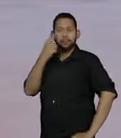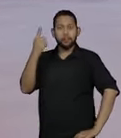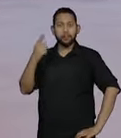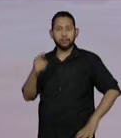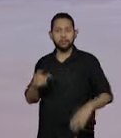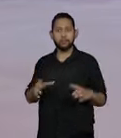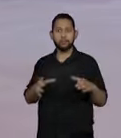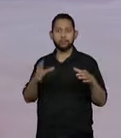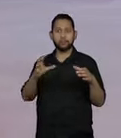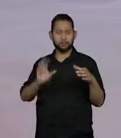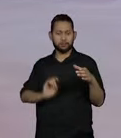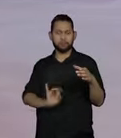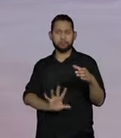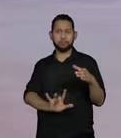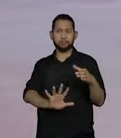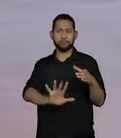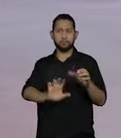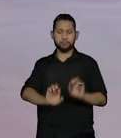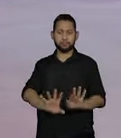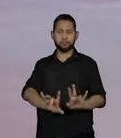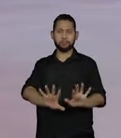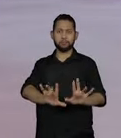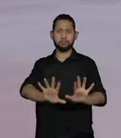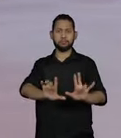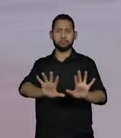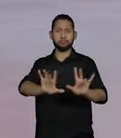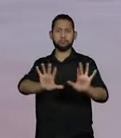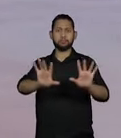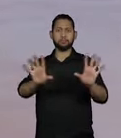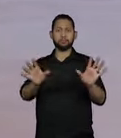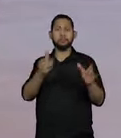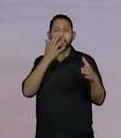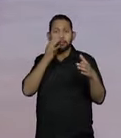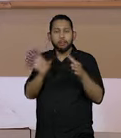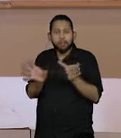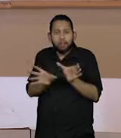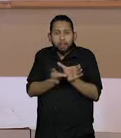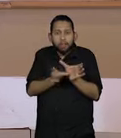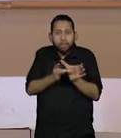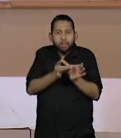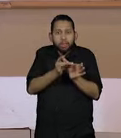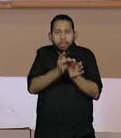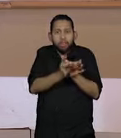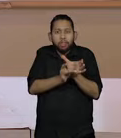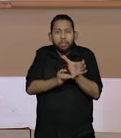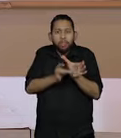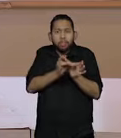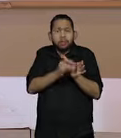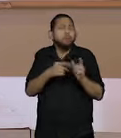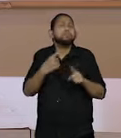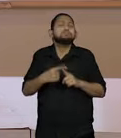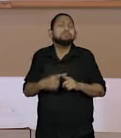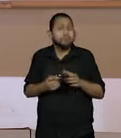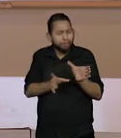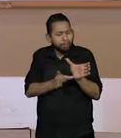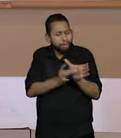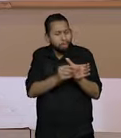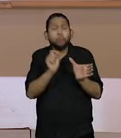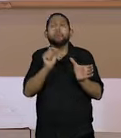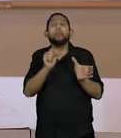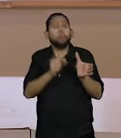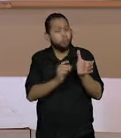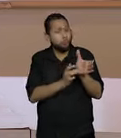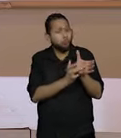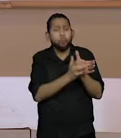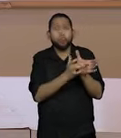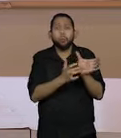embaçado. Devido Quem que ele embaçou? Nós temos então